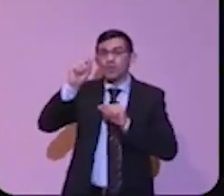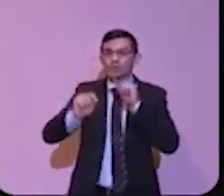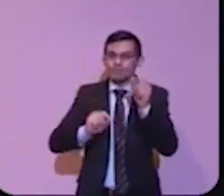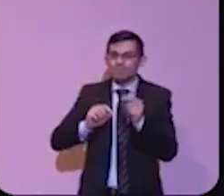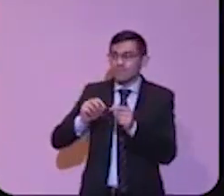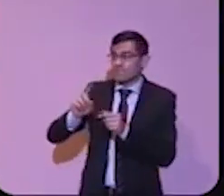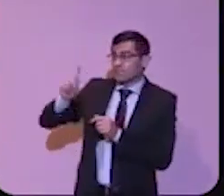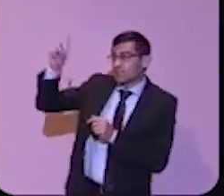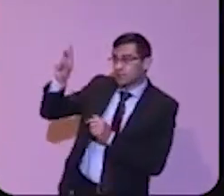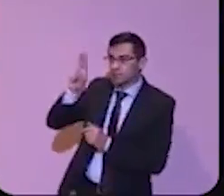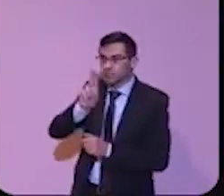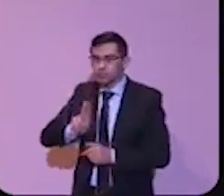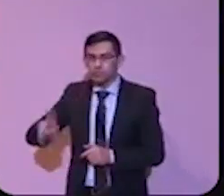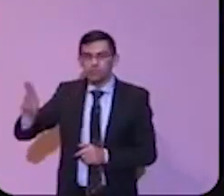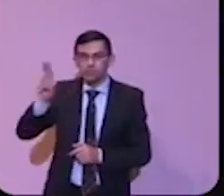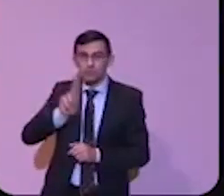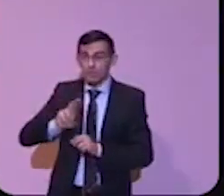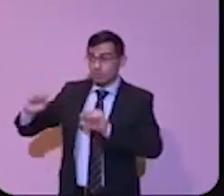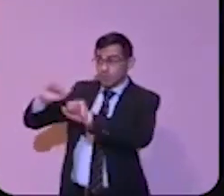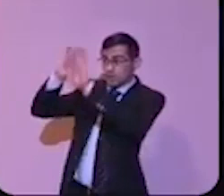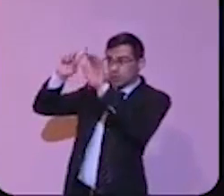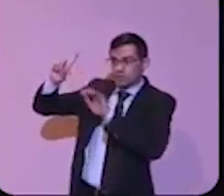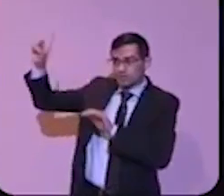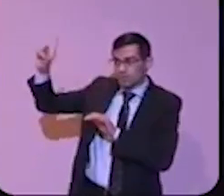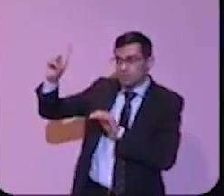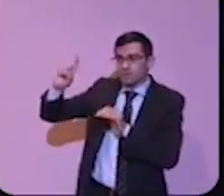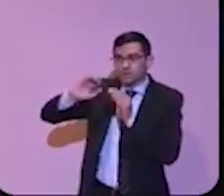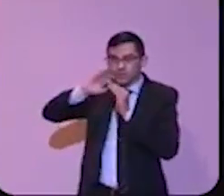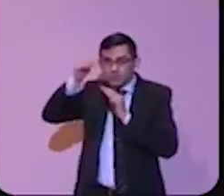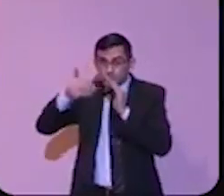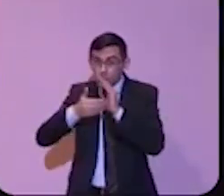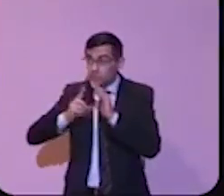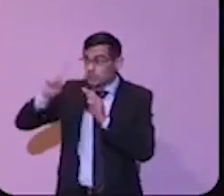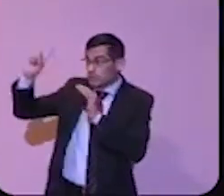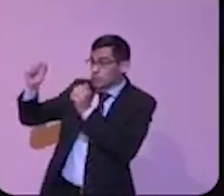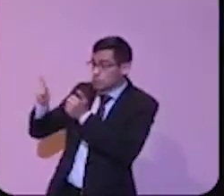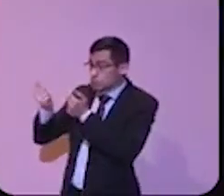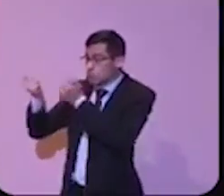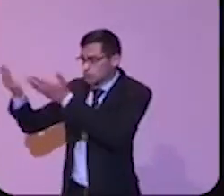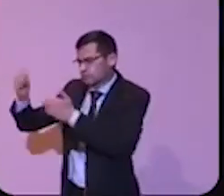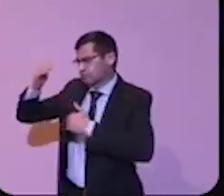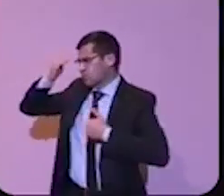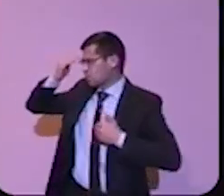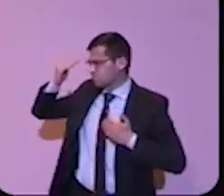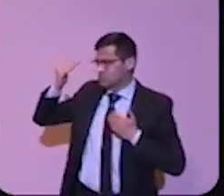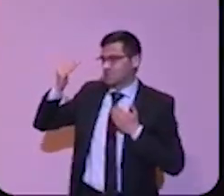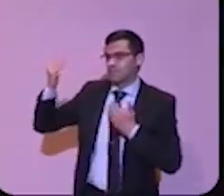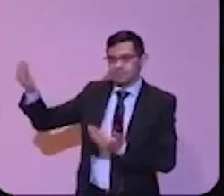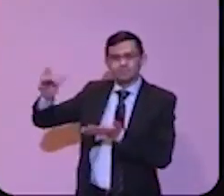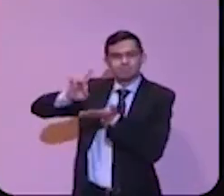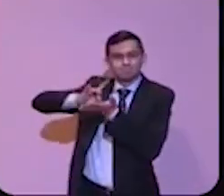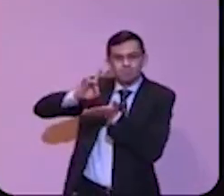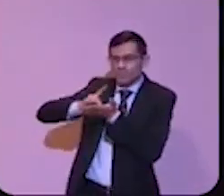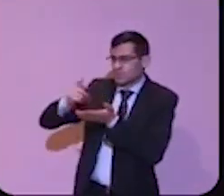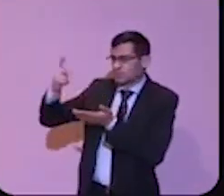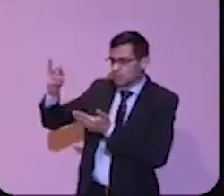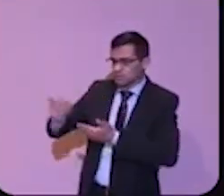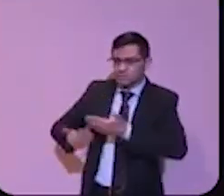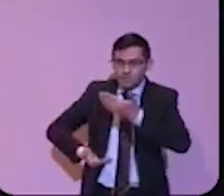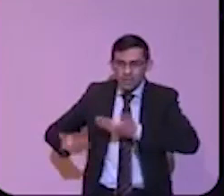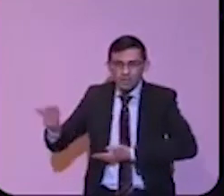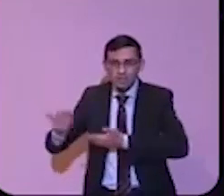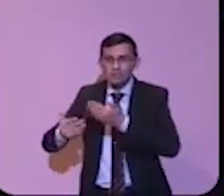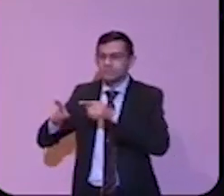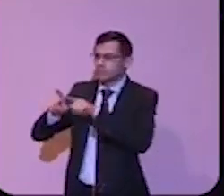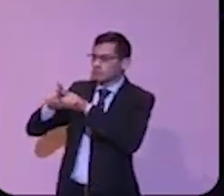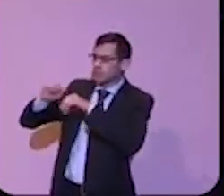tão usada para a glória de Deus, através daquilo que Deus a concedeu. Muito obrigado, Sônia, pelo seu serviço, pelo